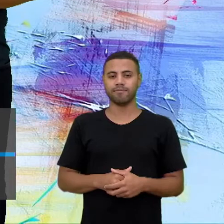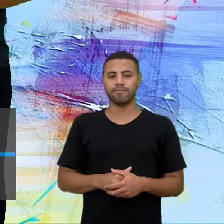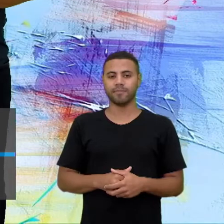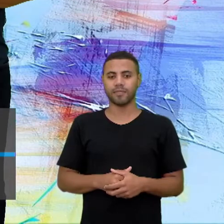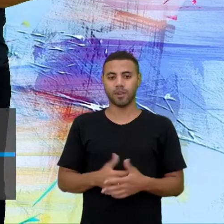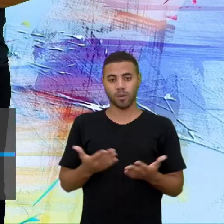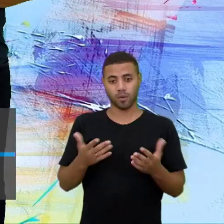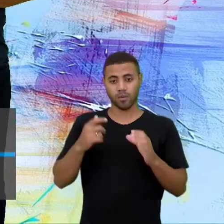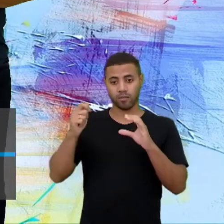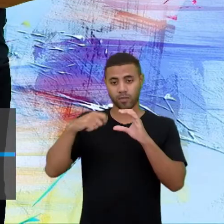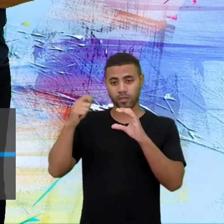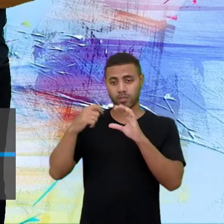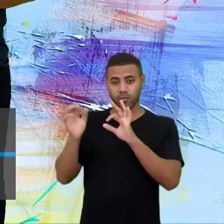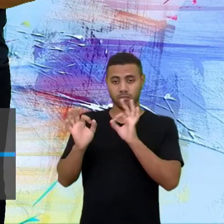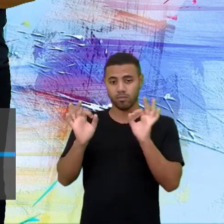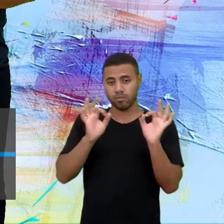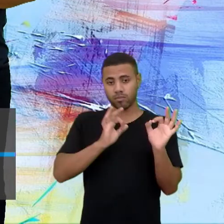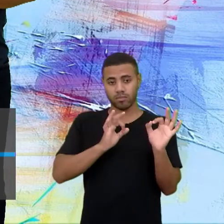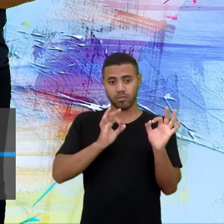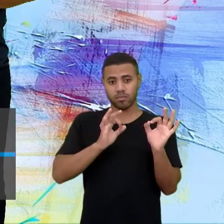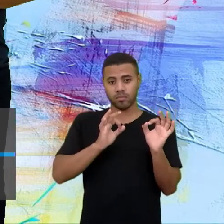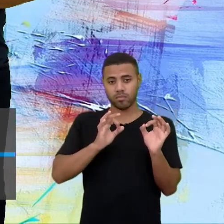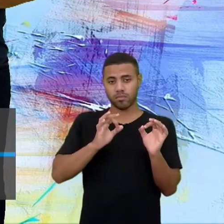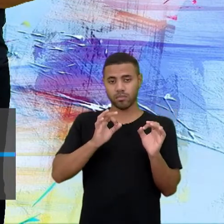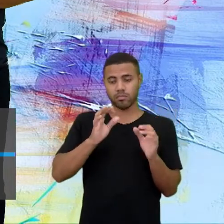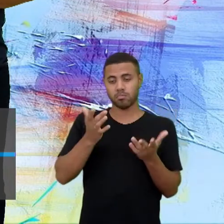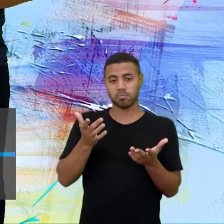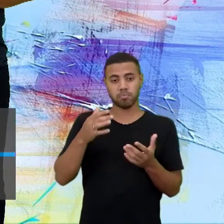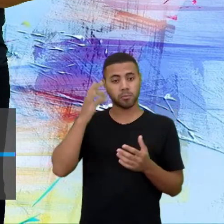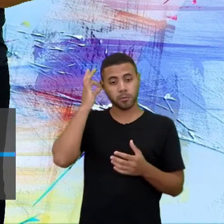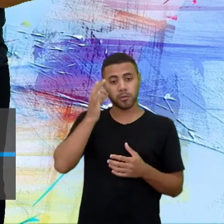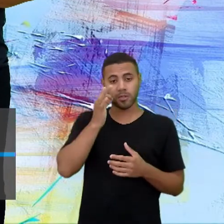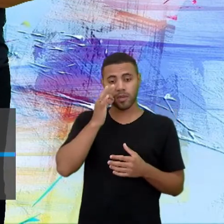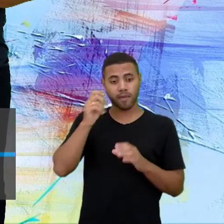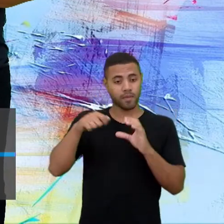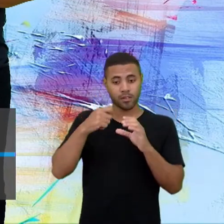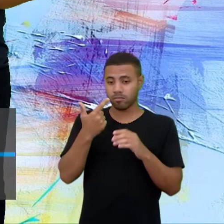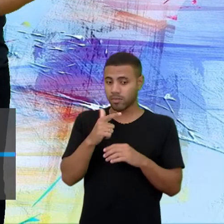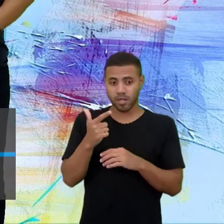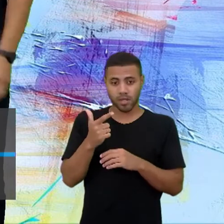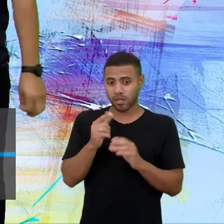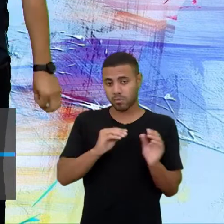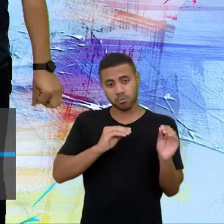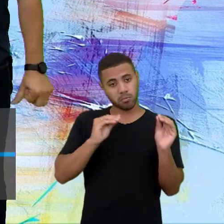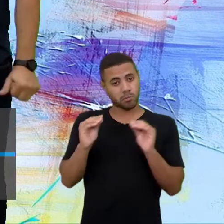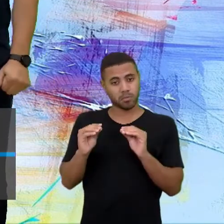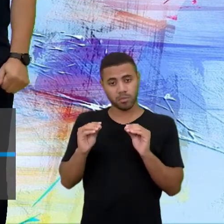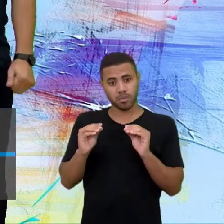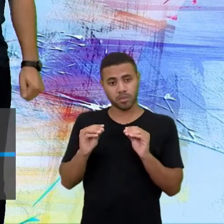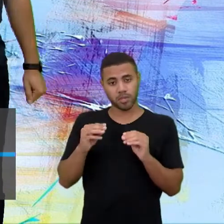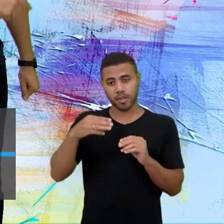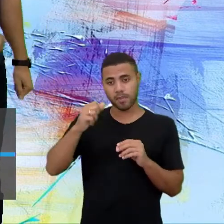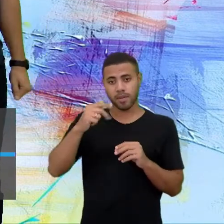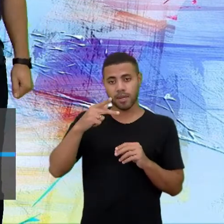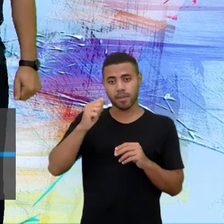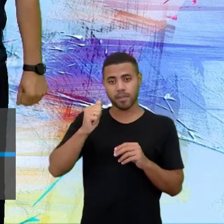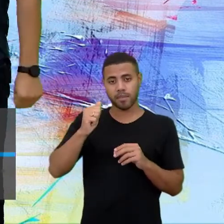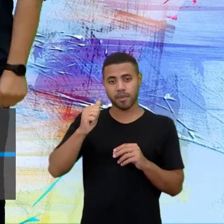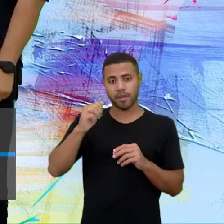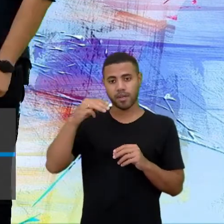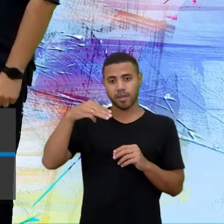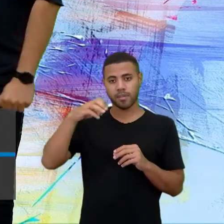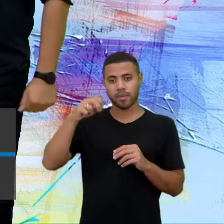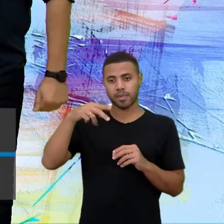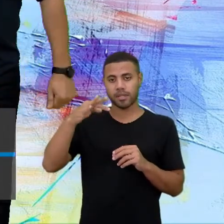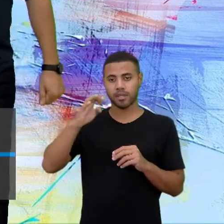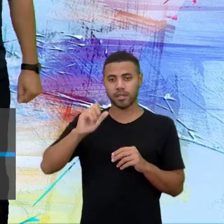vídeo? Será? Produção, me diga aí, sinaliza se nós teremos nosso vídeo, porque senão a gente vai passar para o nosso mapa mental. Mapa mental, então. Legal. Então, beleza,